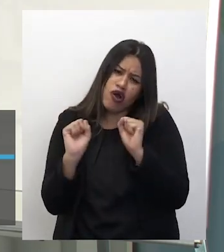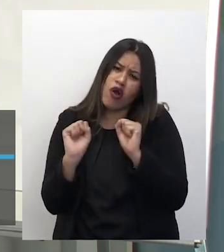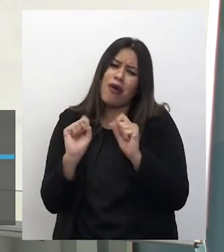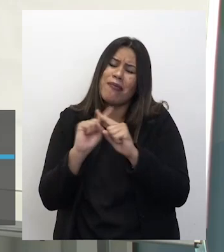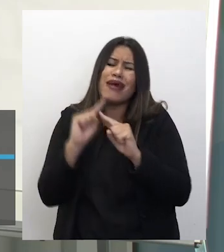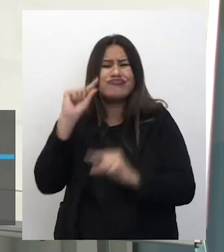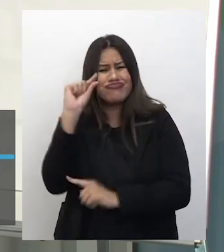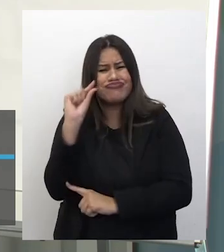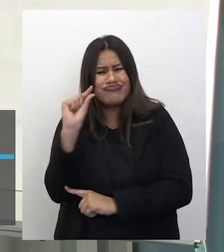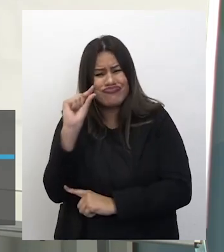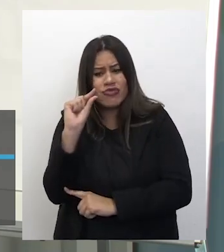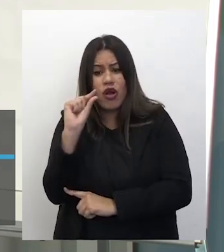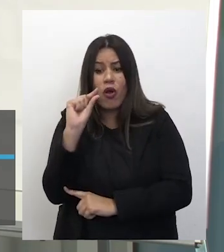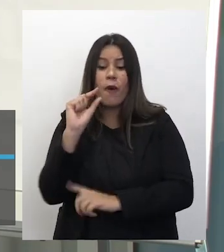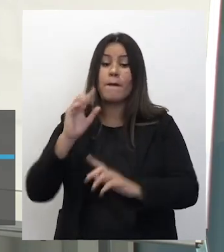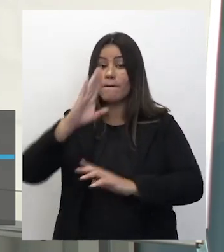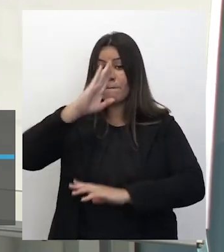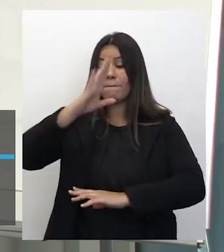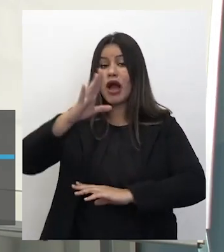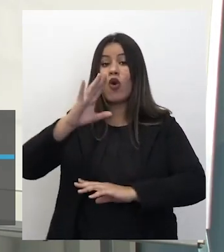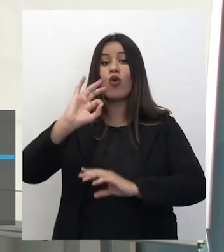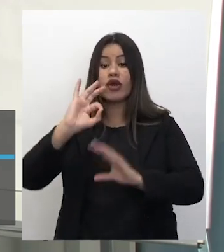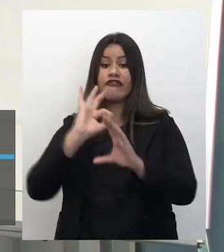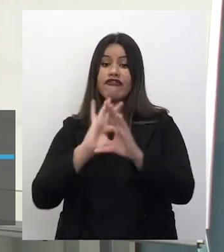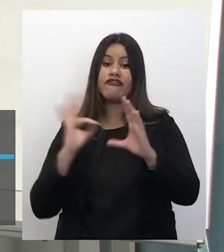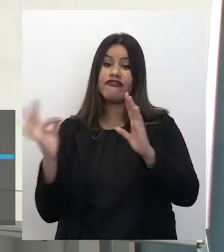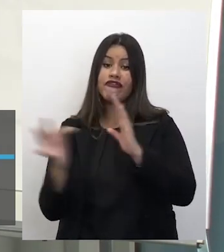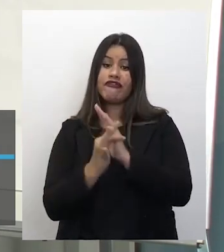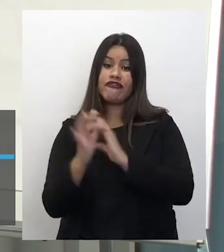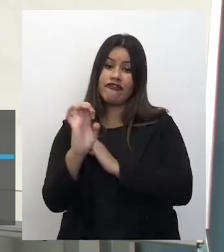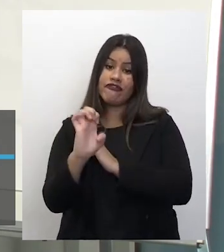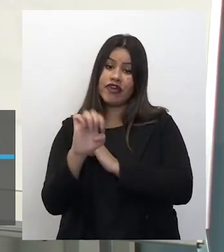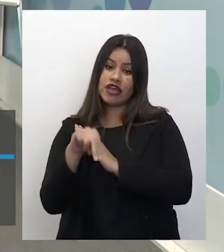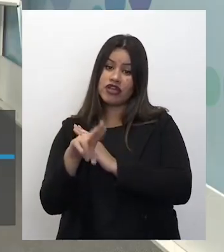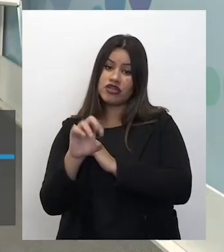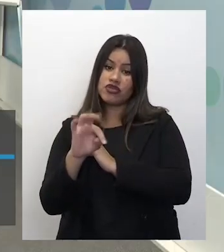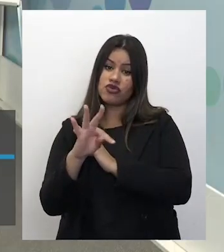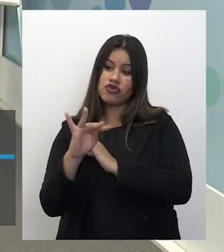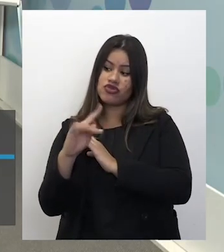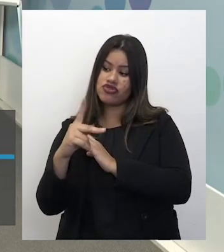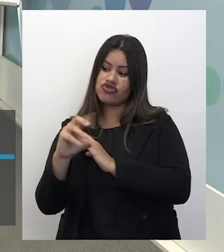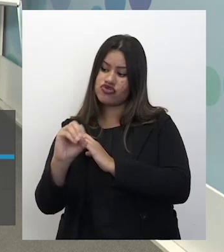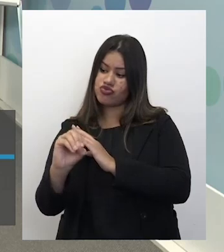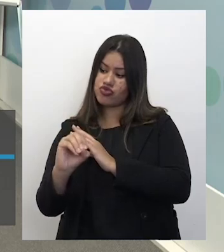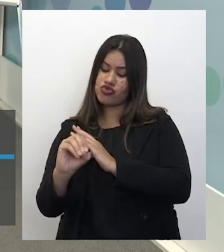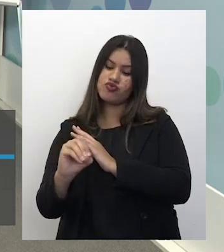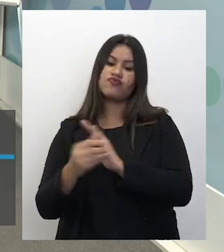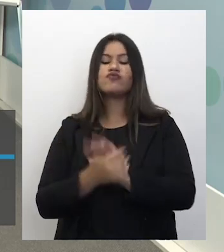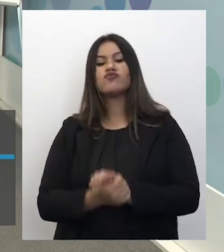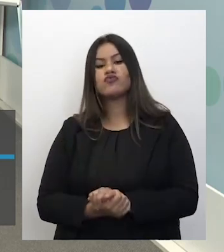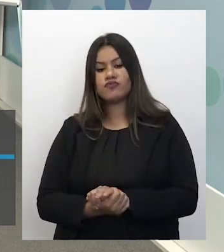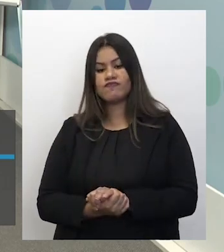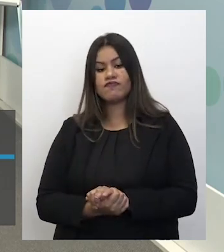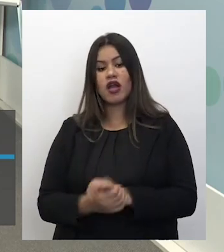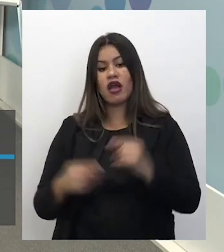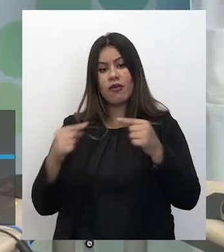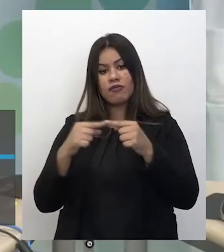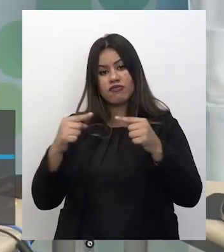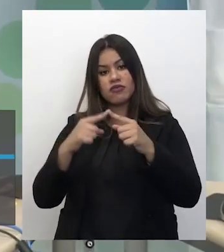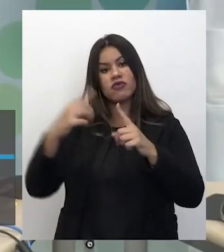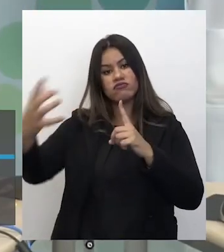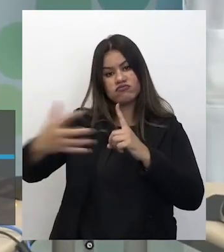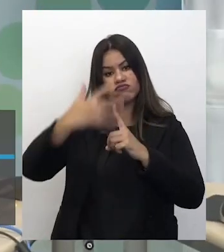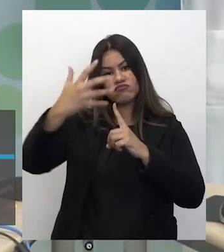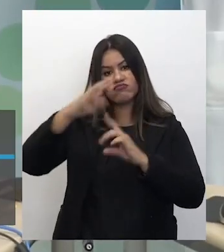é só o fenótipo. Tudo bem? Quer falar alguma coisa, professor? Não, acho que está legal. A gente podia